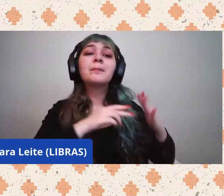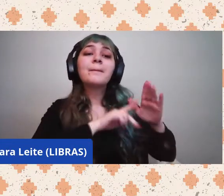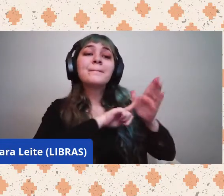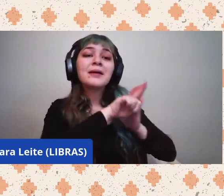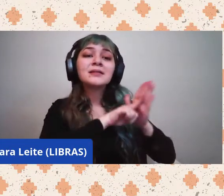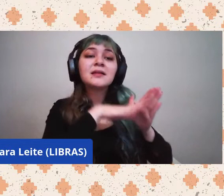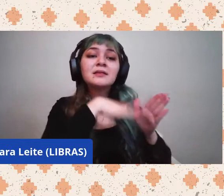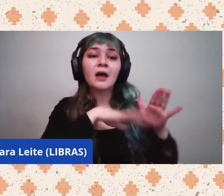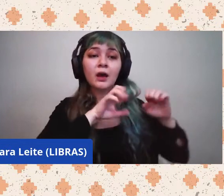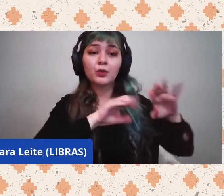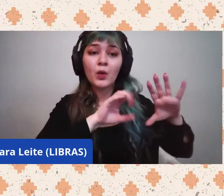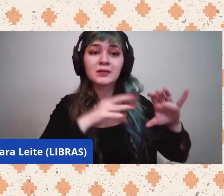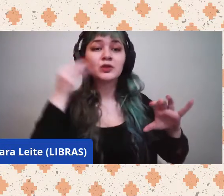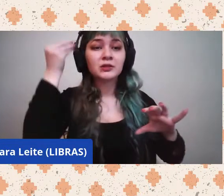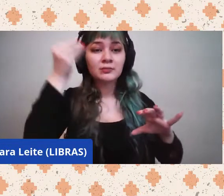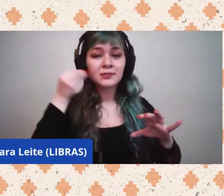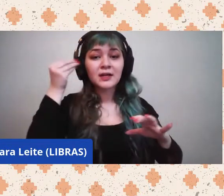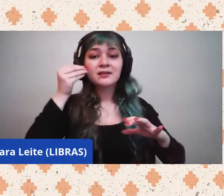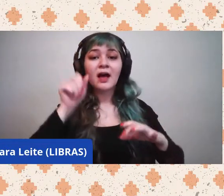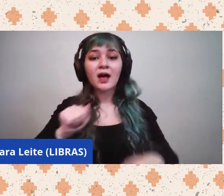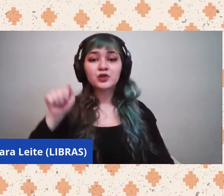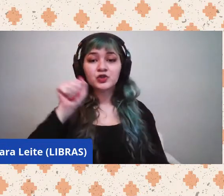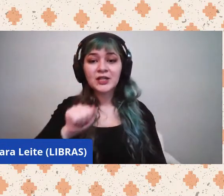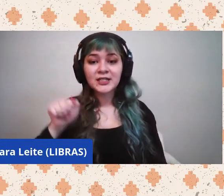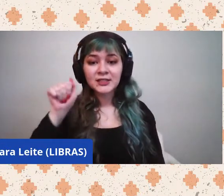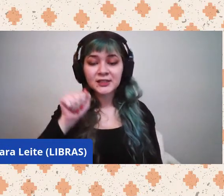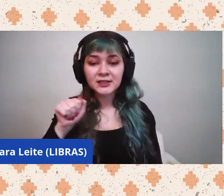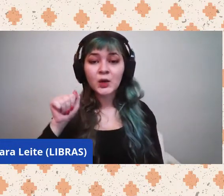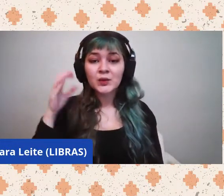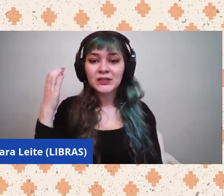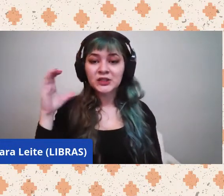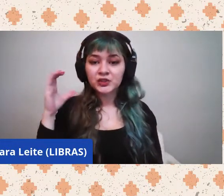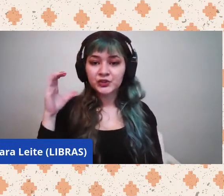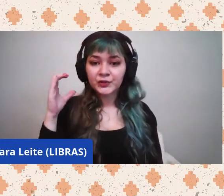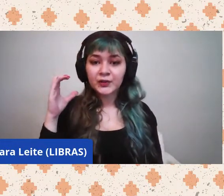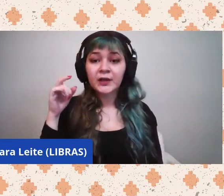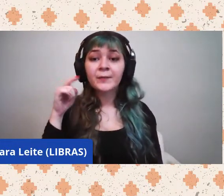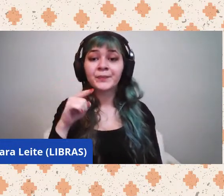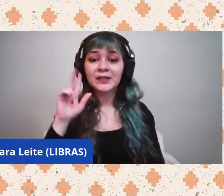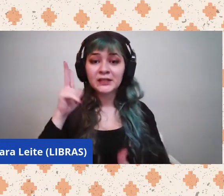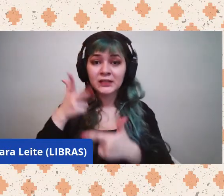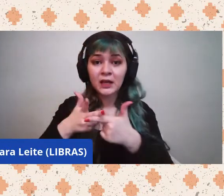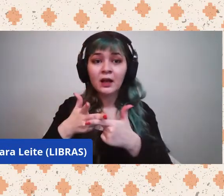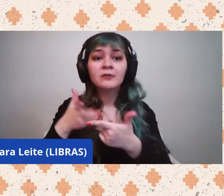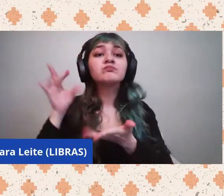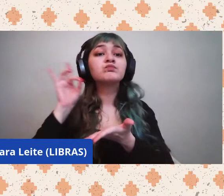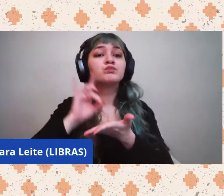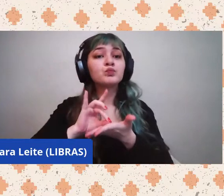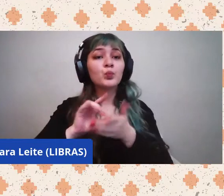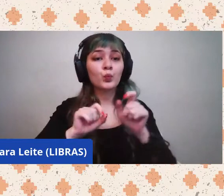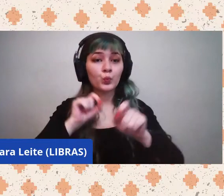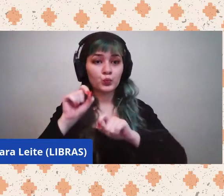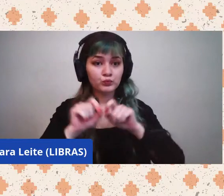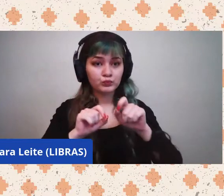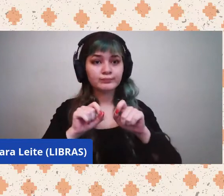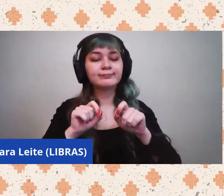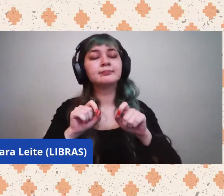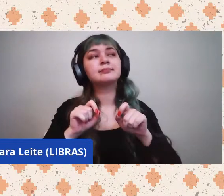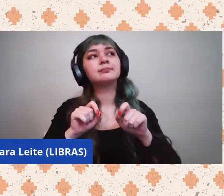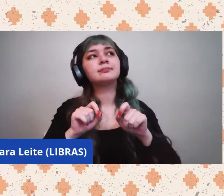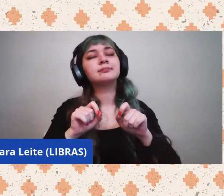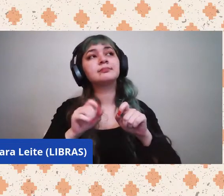Educação, Experiências das Associações Científicas. Essa live, originalmente,